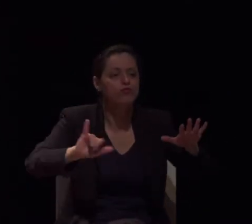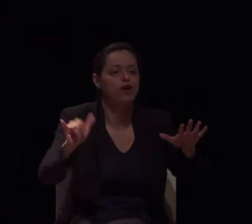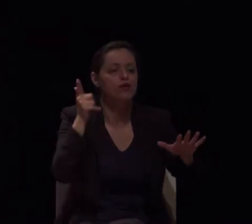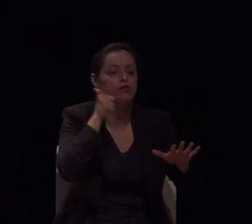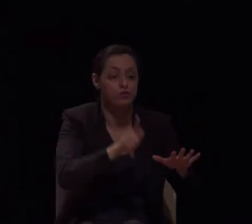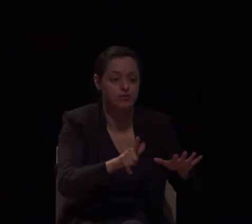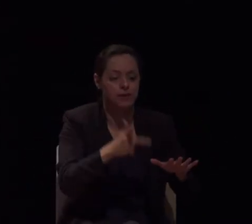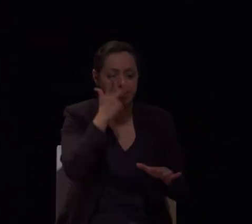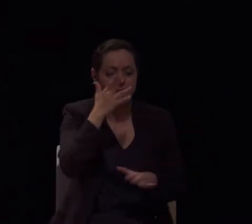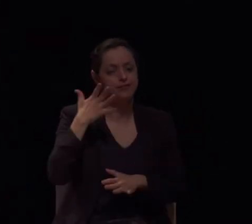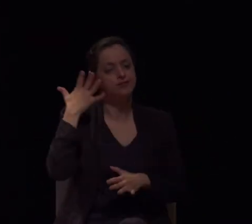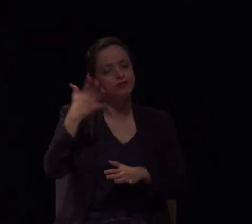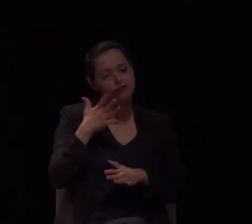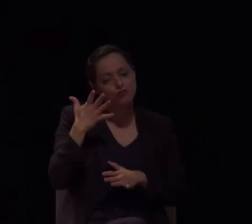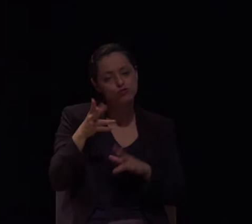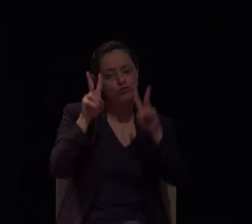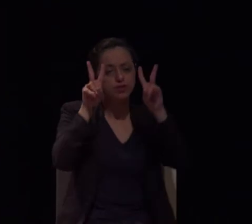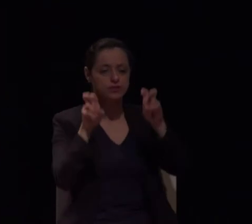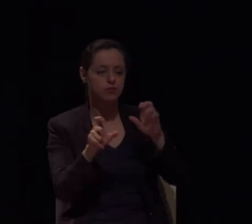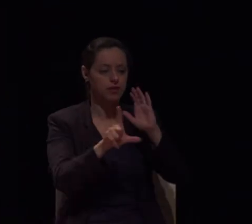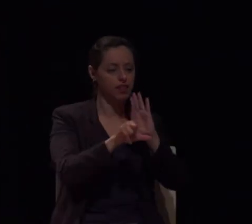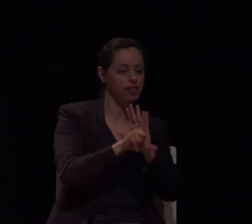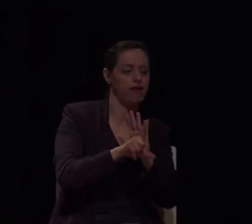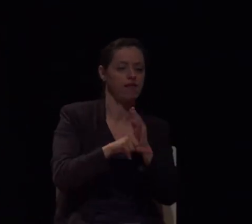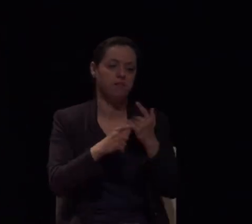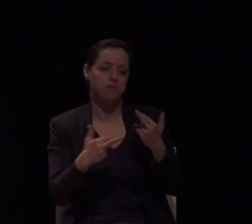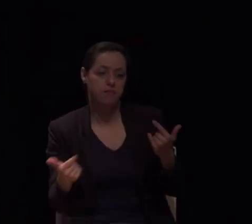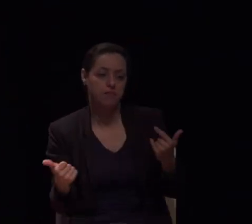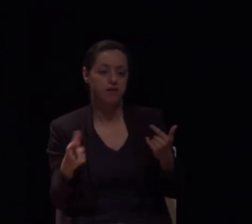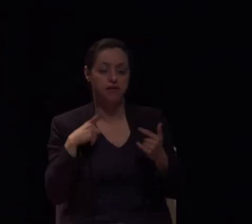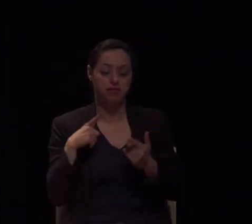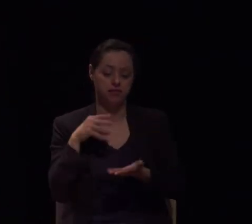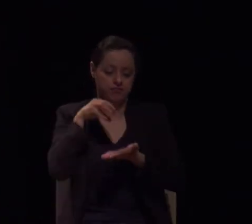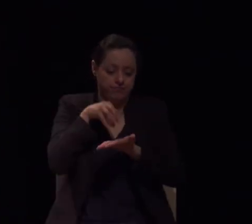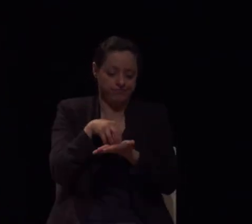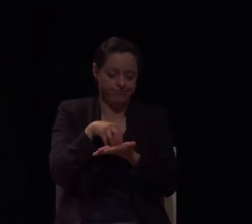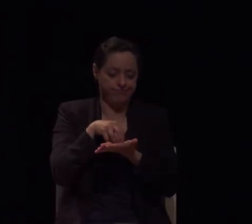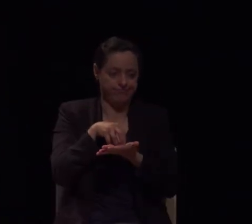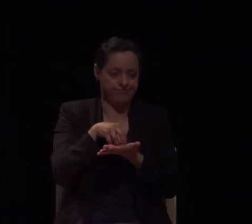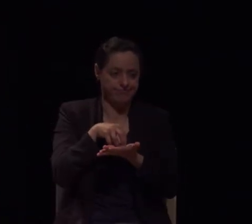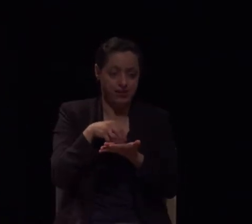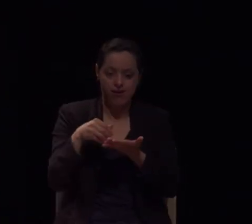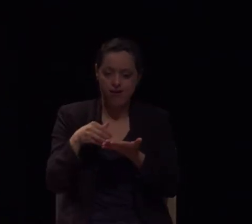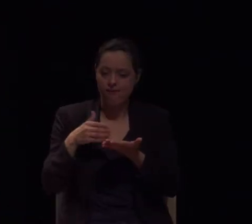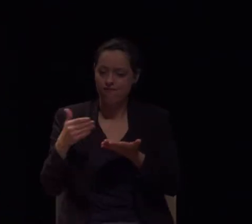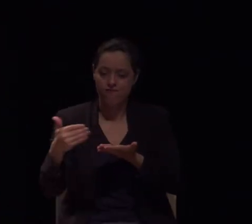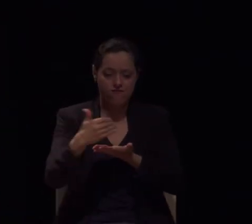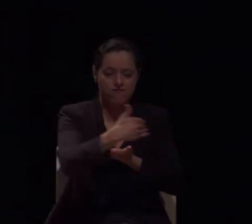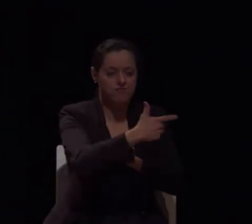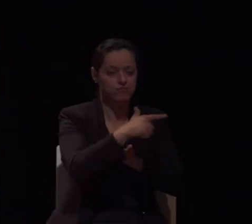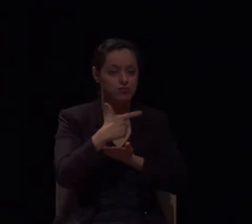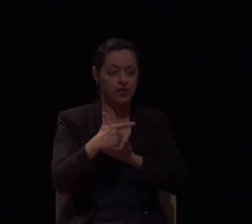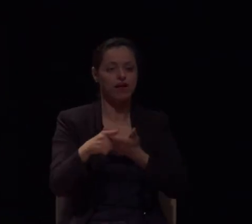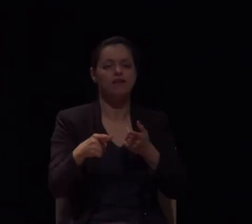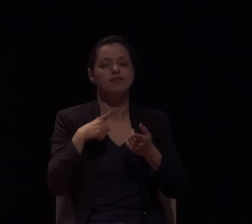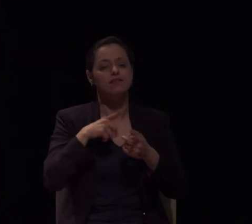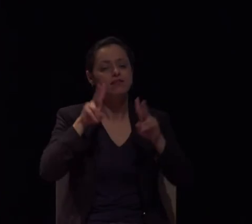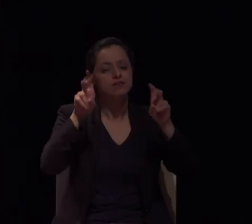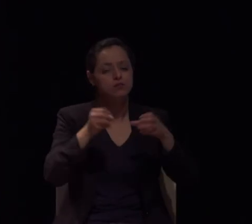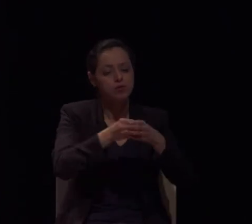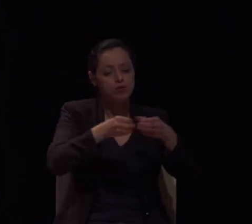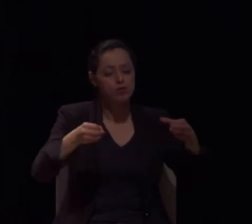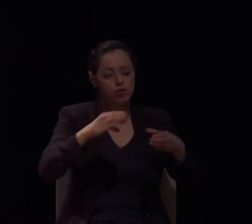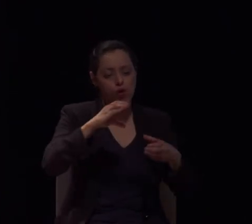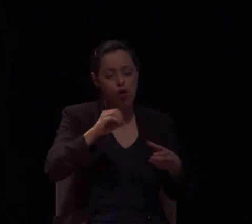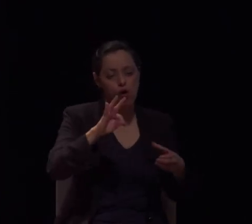desse discurso que a universidade tinha feito muitos avanços inclusive com a entrada luta por cotas ea entrada de de